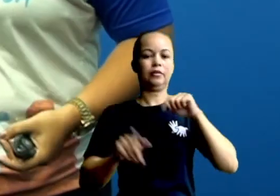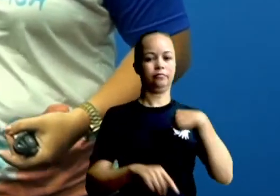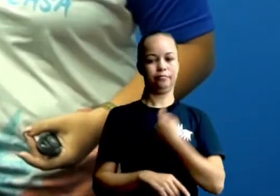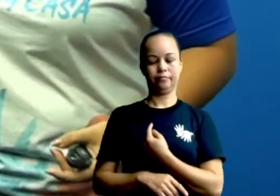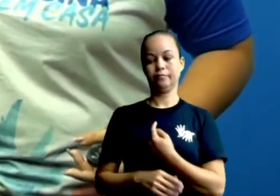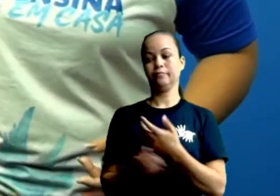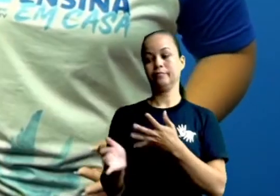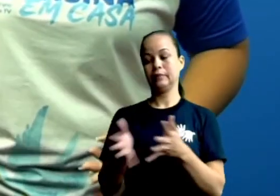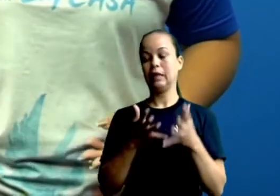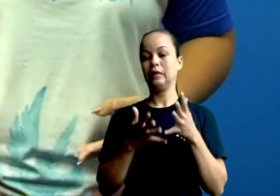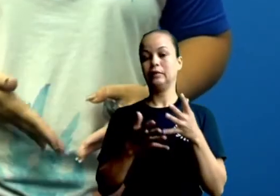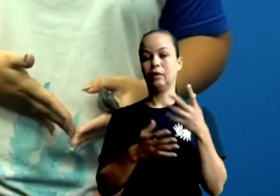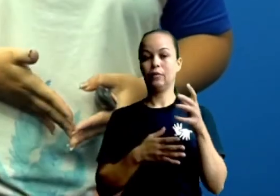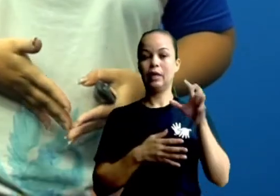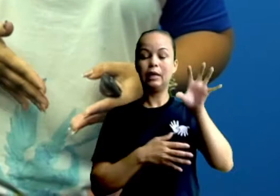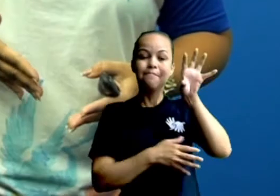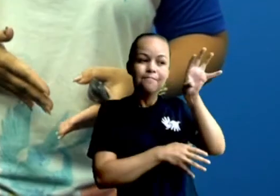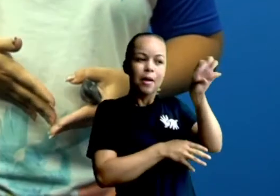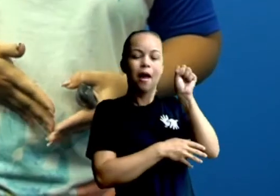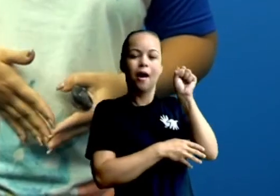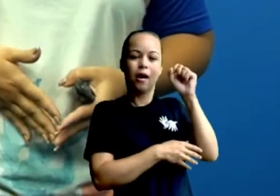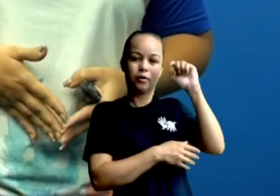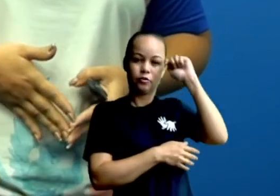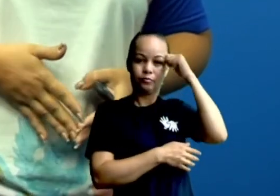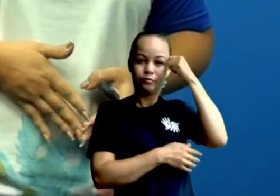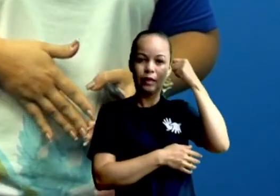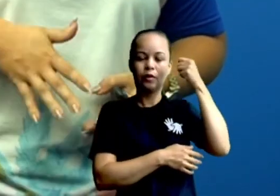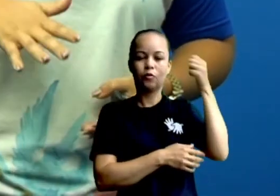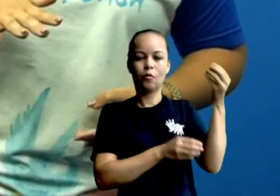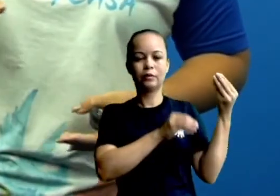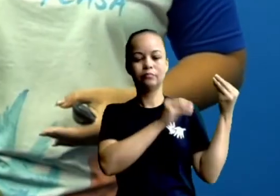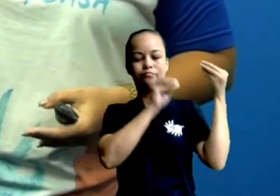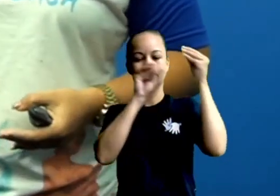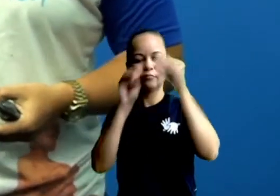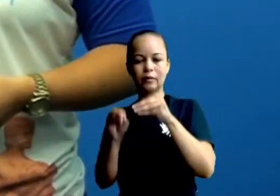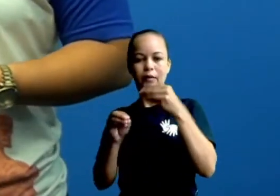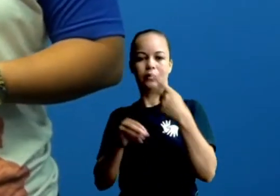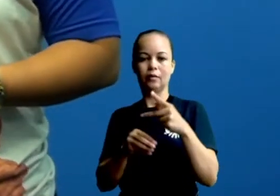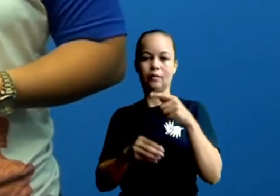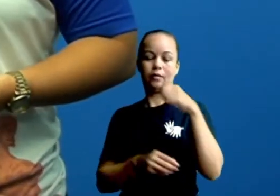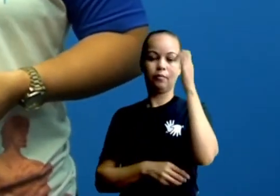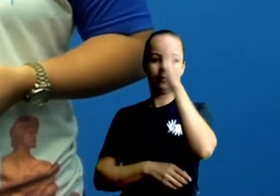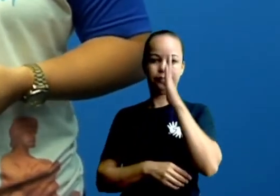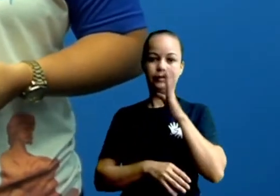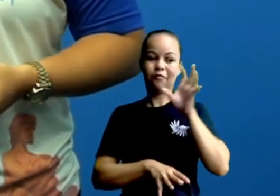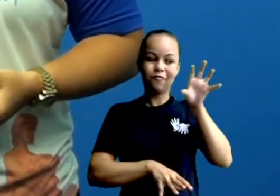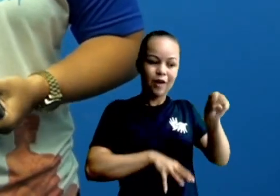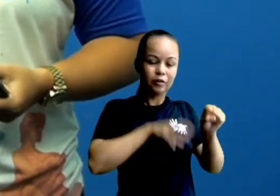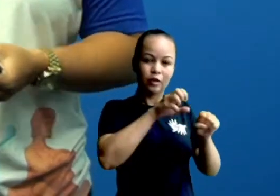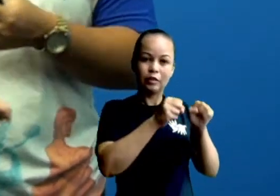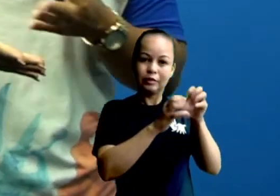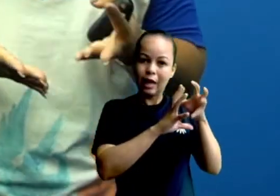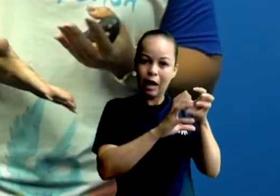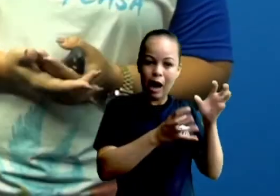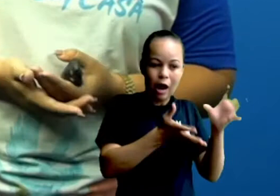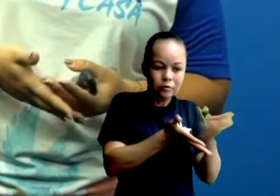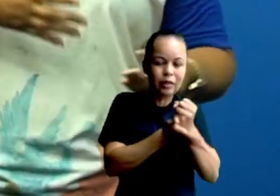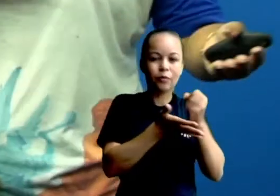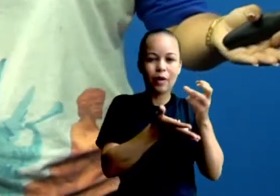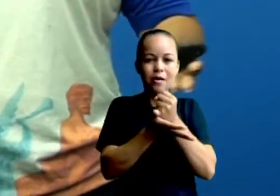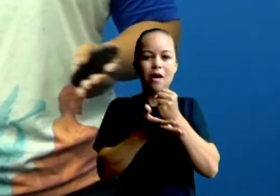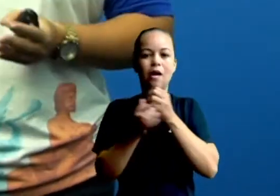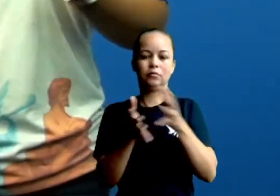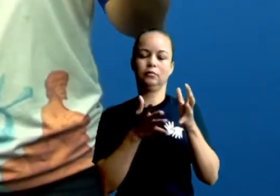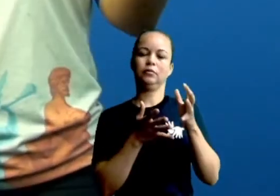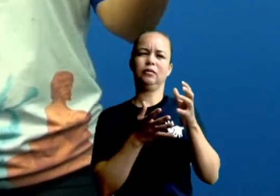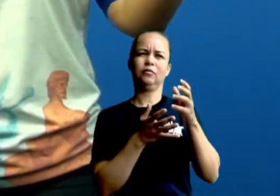aí eles trouxeram esses negros para cá, para o Brasil. Os negros foram capturados, sequestrados. Eles não chegaram lá e